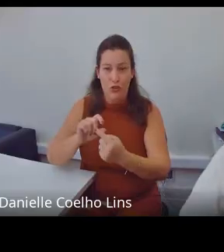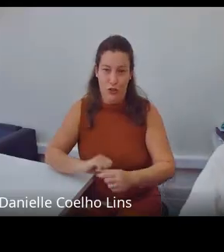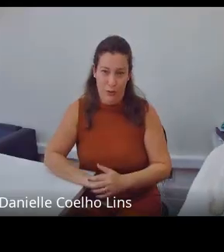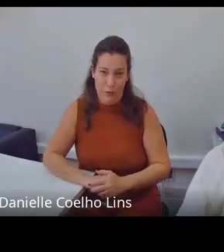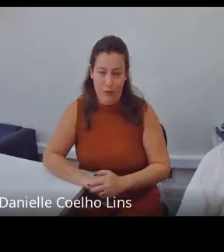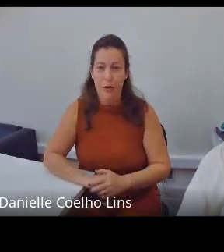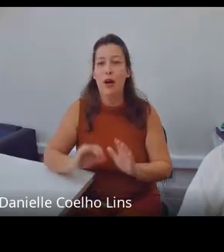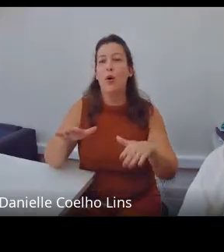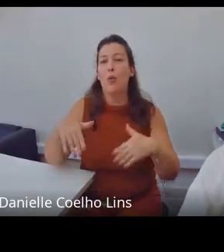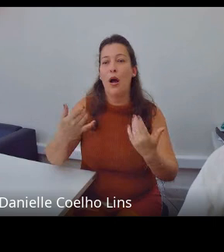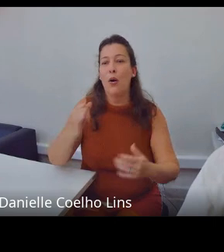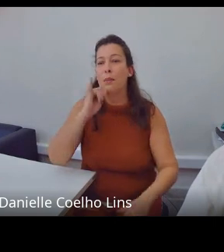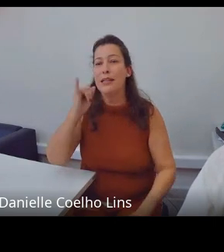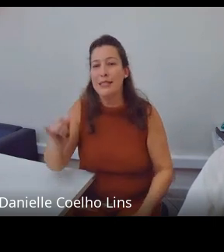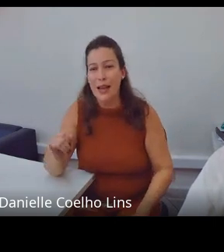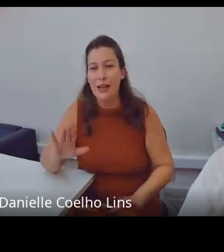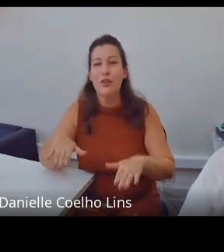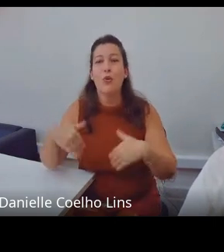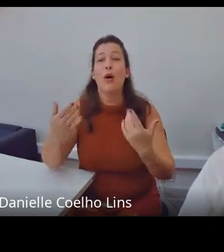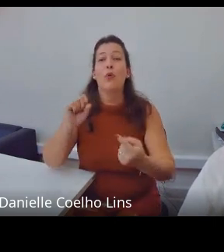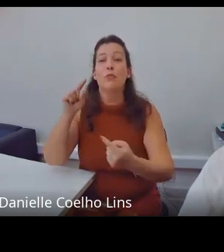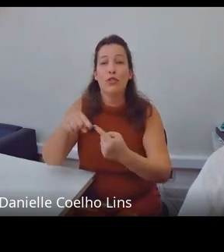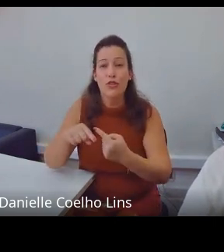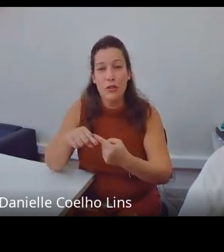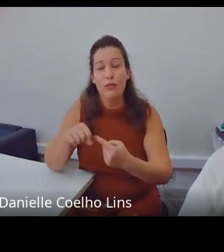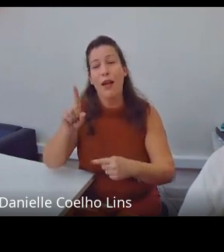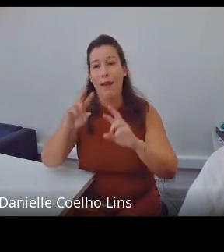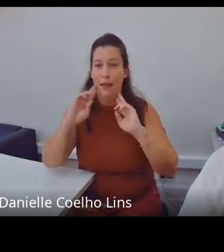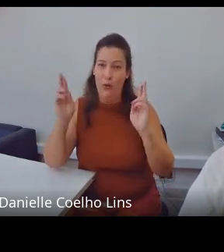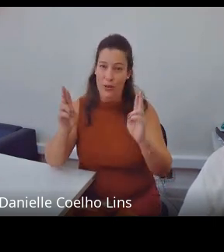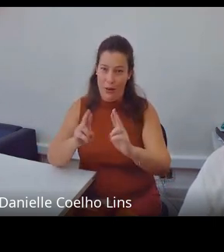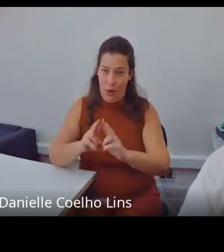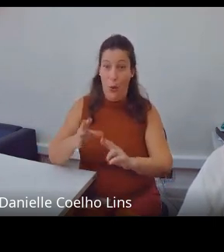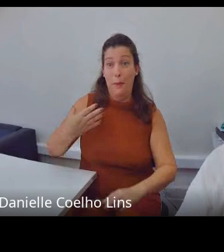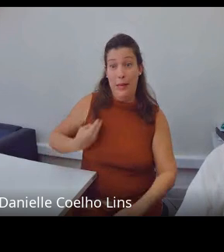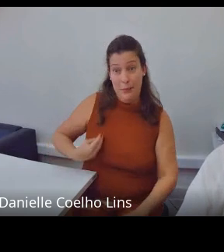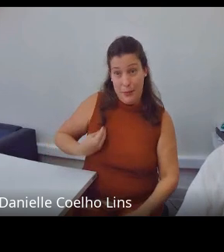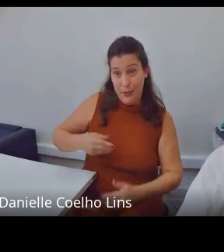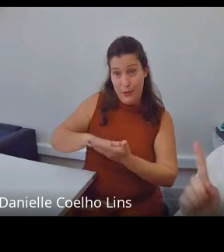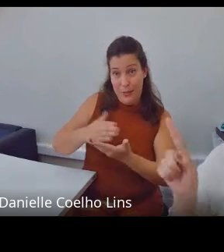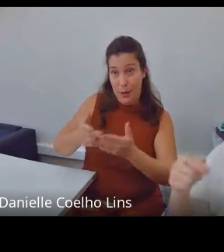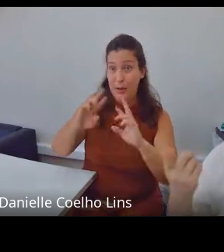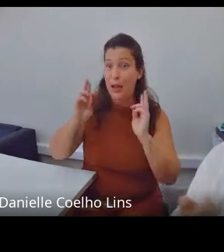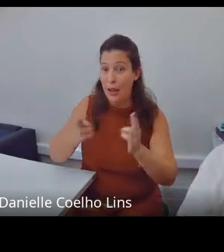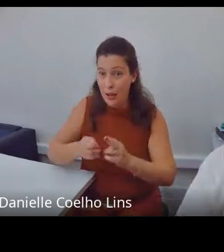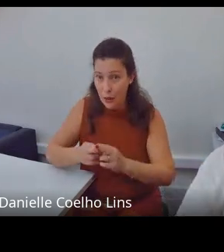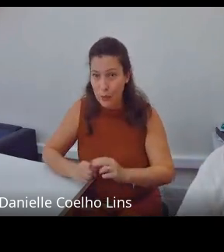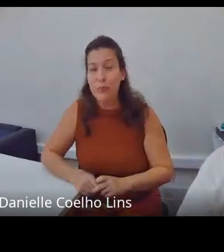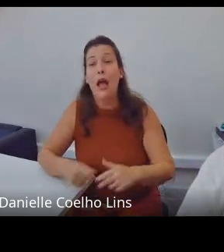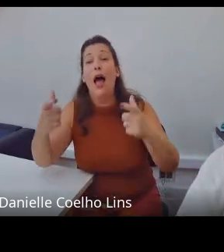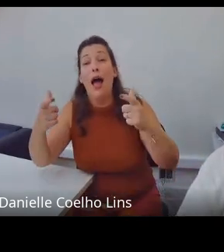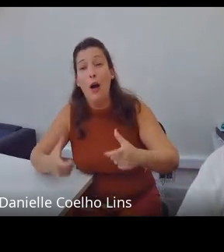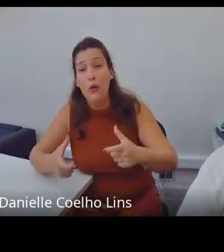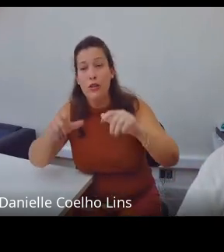Qual é a mensagem, qual é o objetivo? As reuniões, a participação dos intérpretes nas reuniões. E onde vai estar